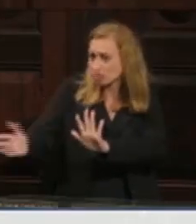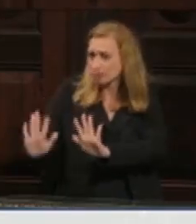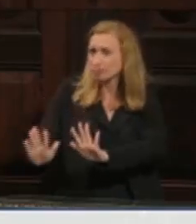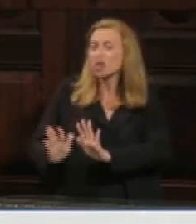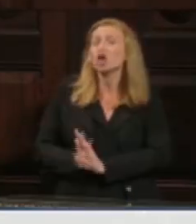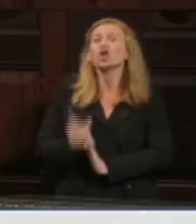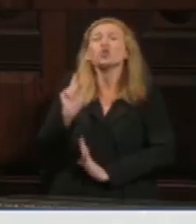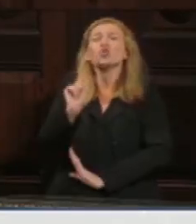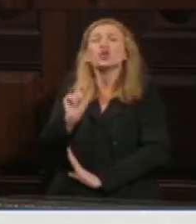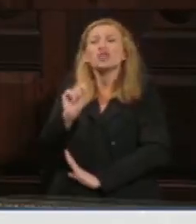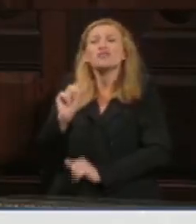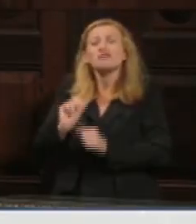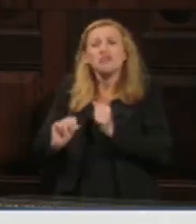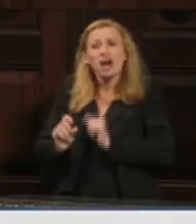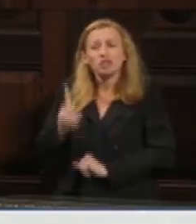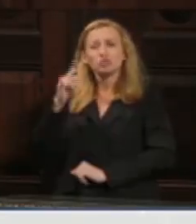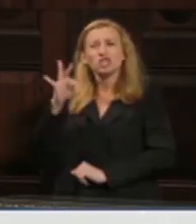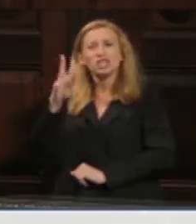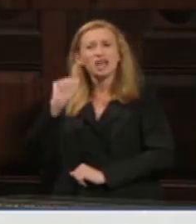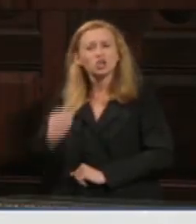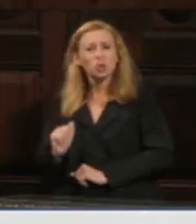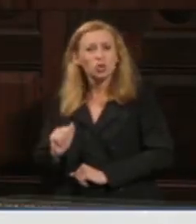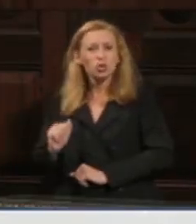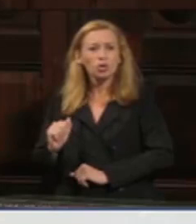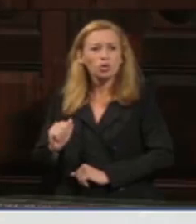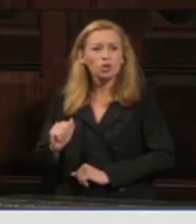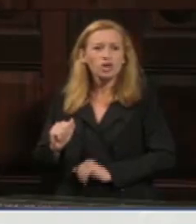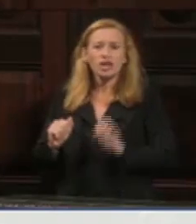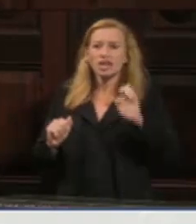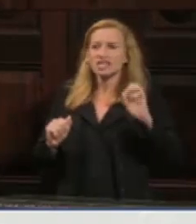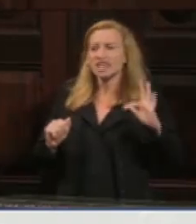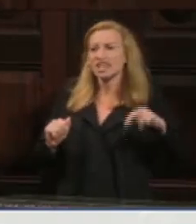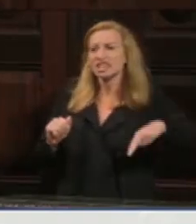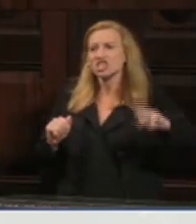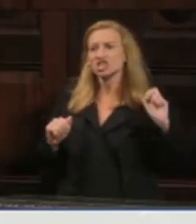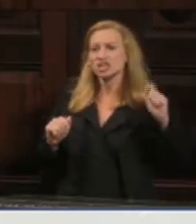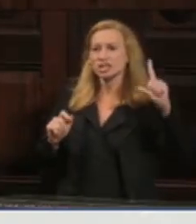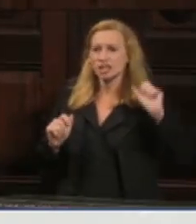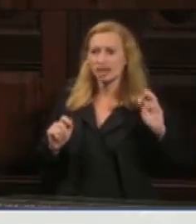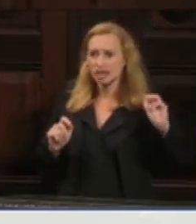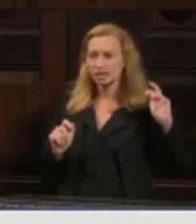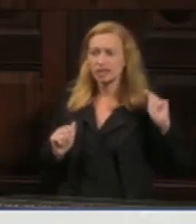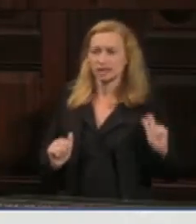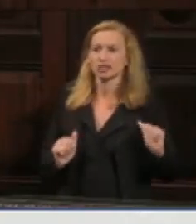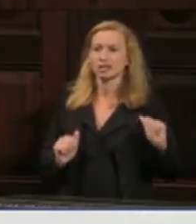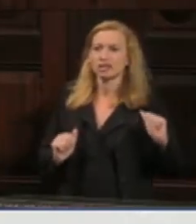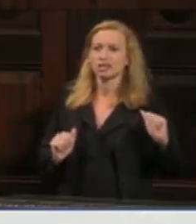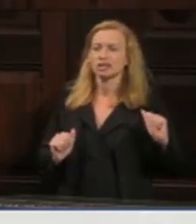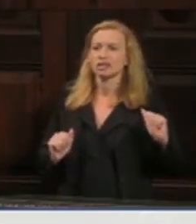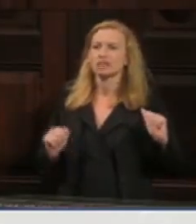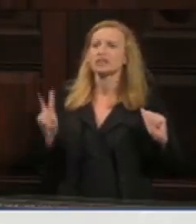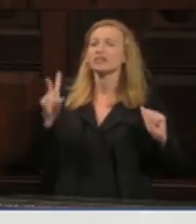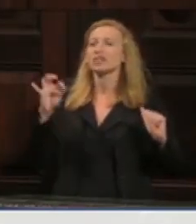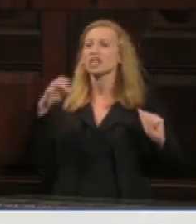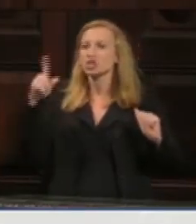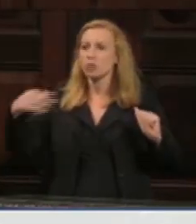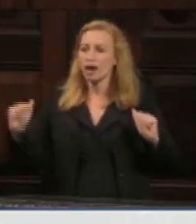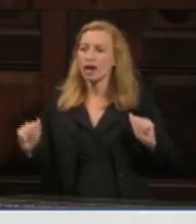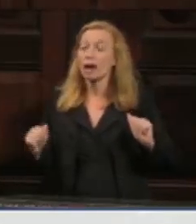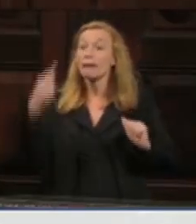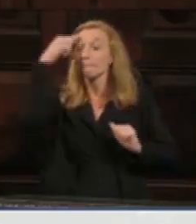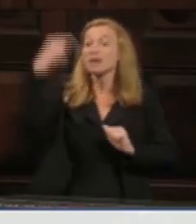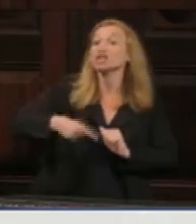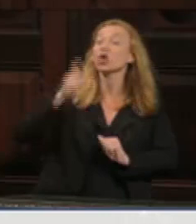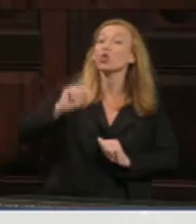o que faz o ditador esquerdista da Venezuela? Manda atear fogo nos remédios,